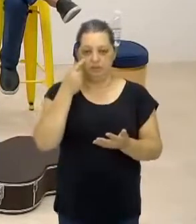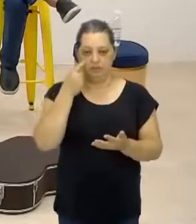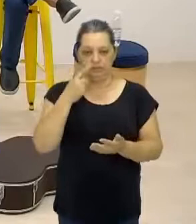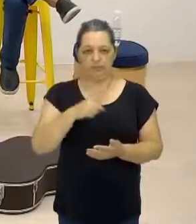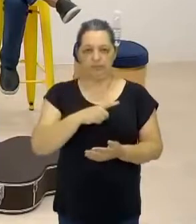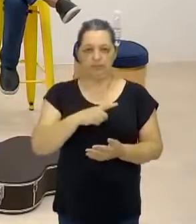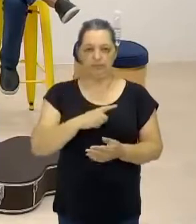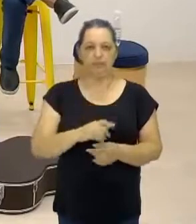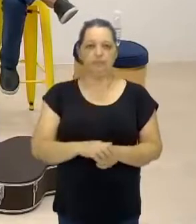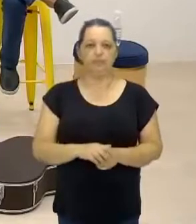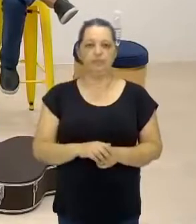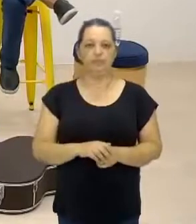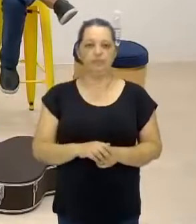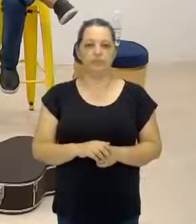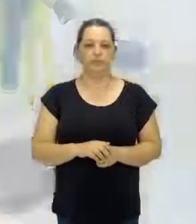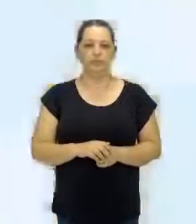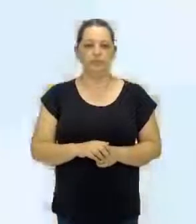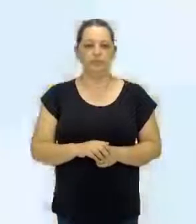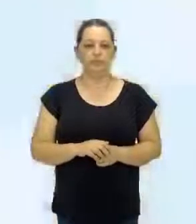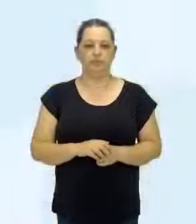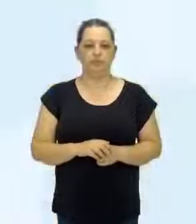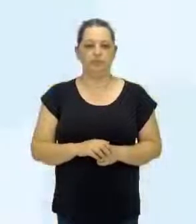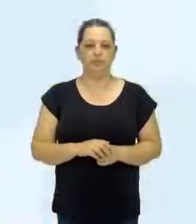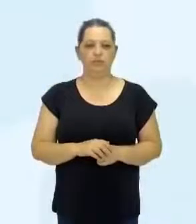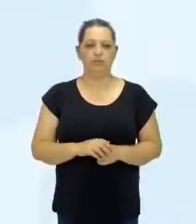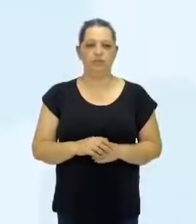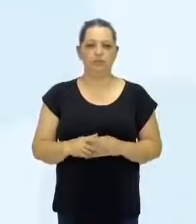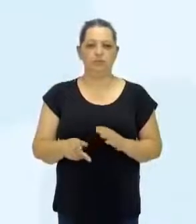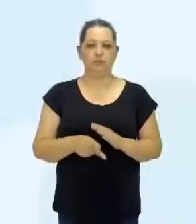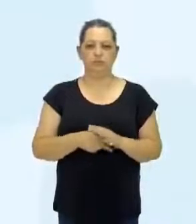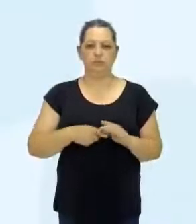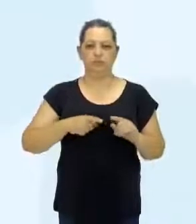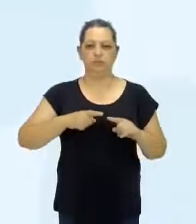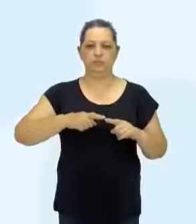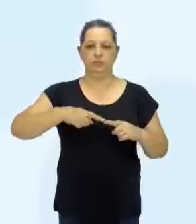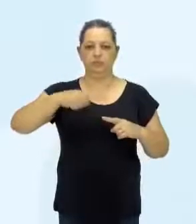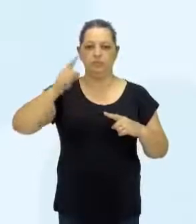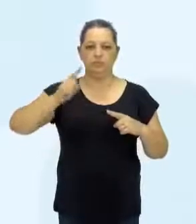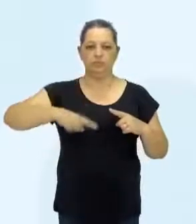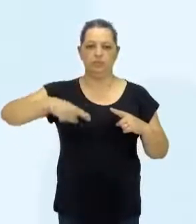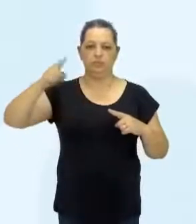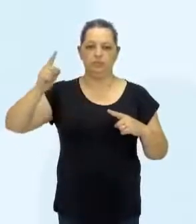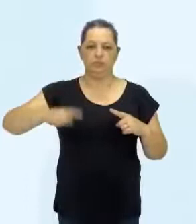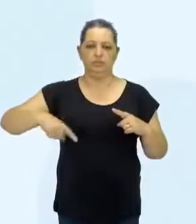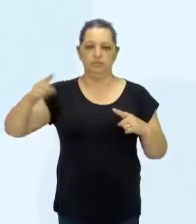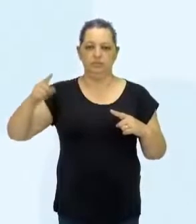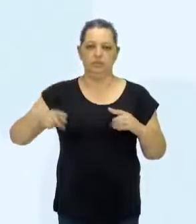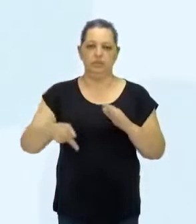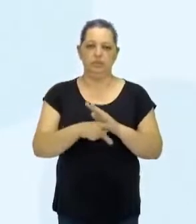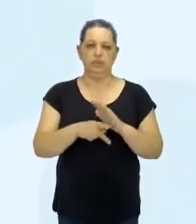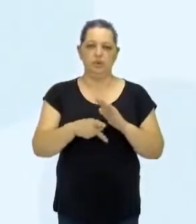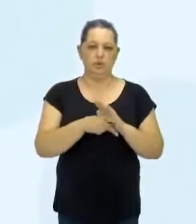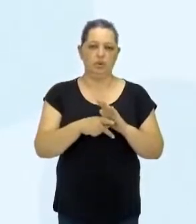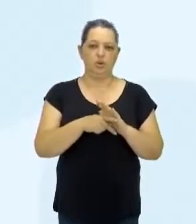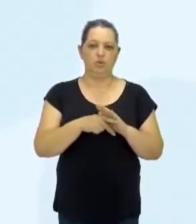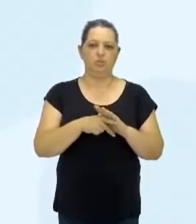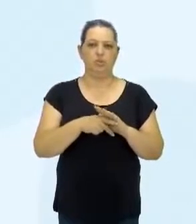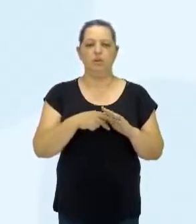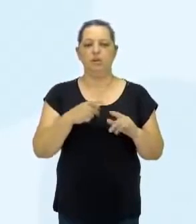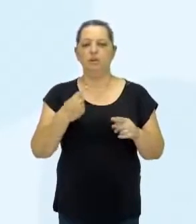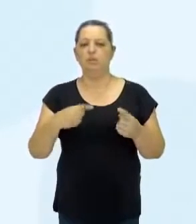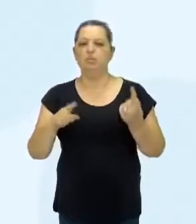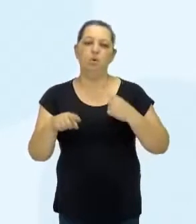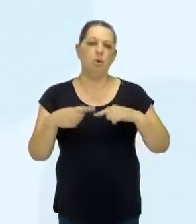gente aí. Vamos ver cordas vibrantes e notas musicais, né? Acabamos de falar um pouquinho da música,